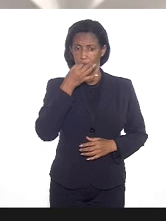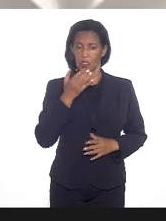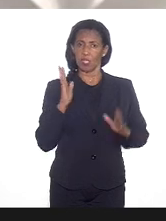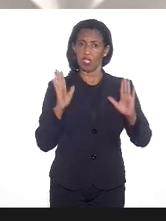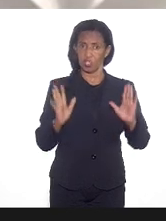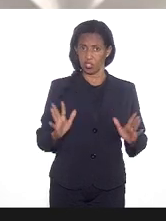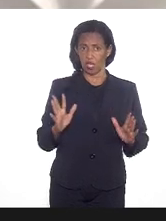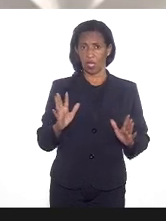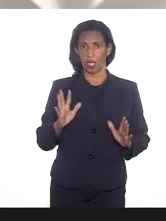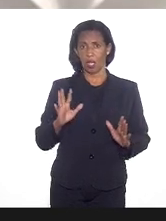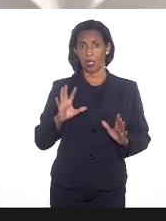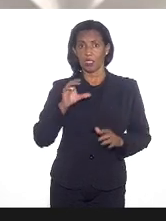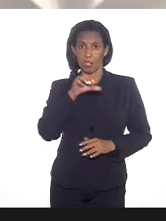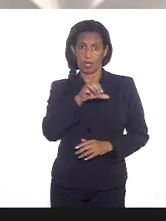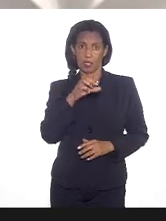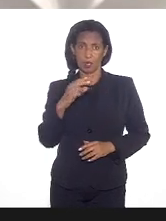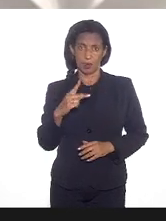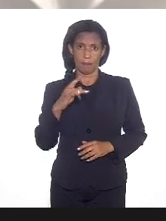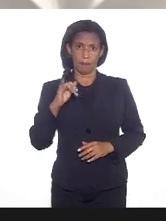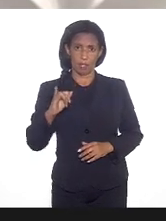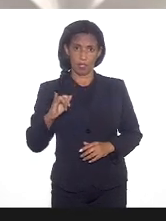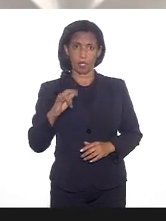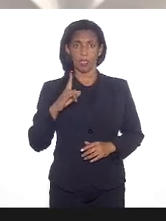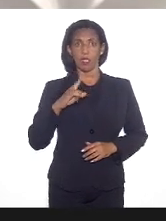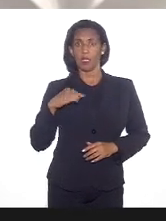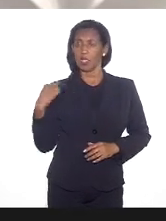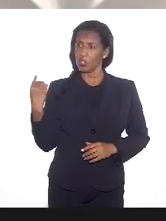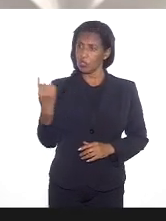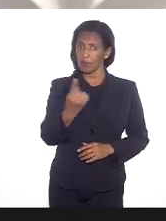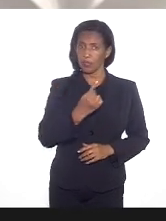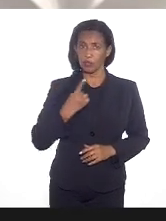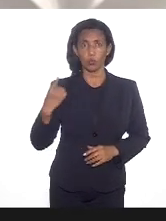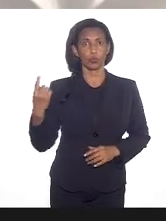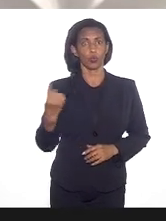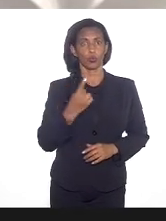isso é uma decisão da CPI, que constasse o nome de